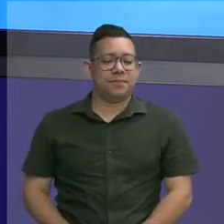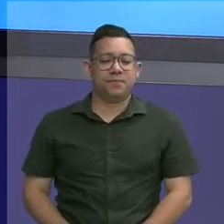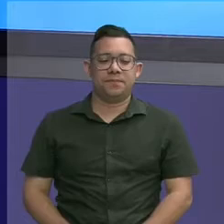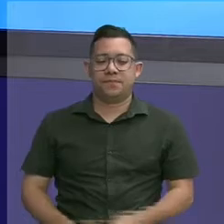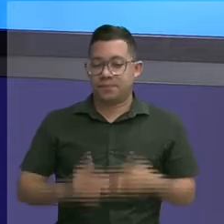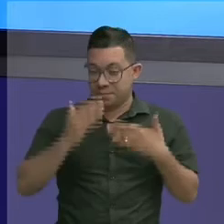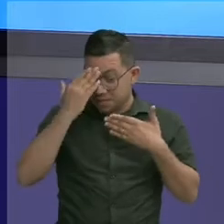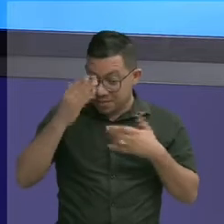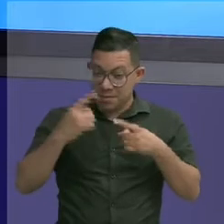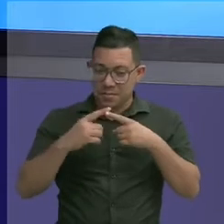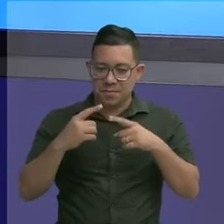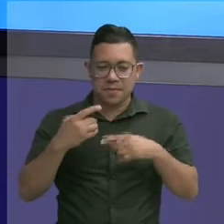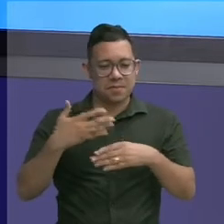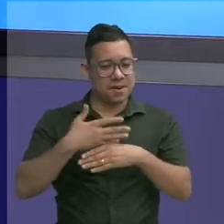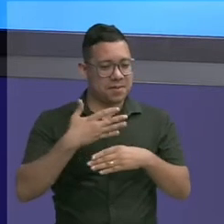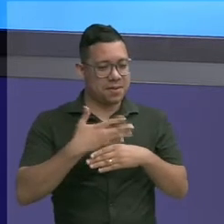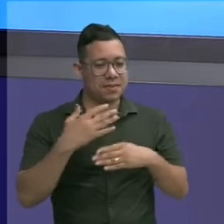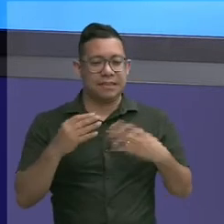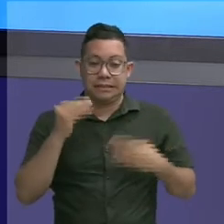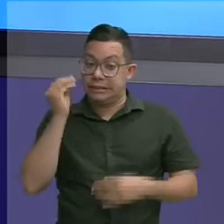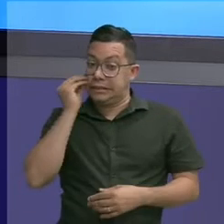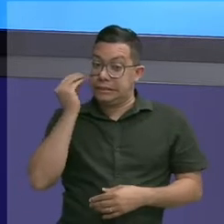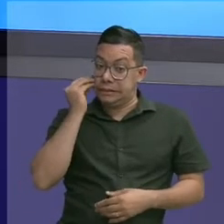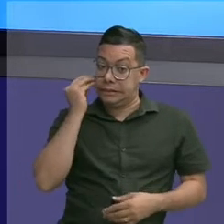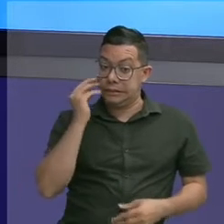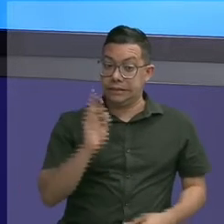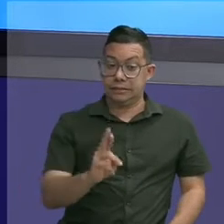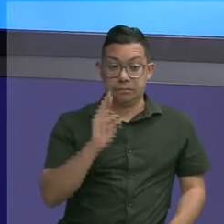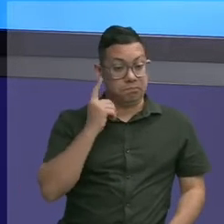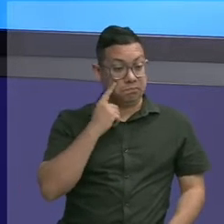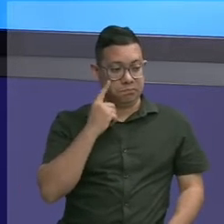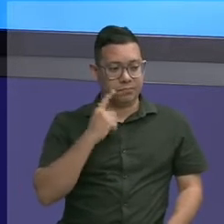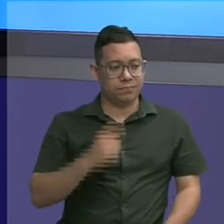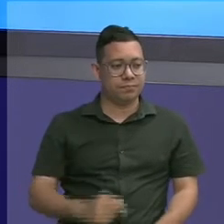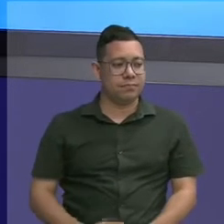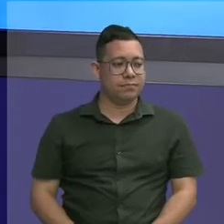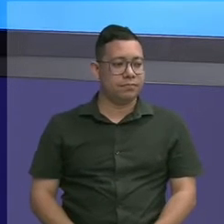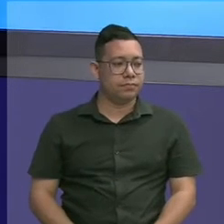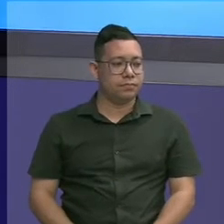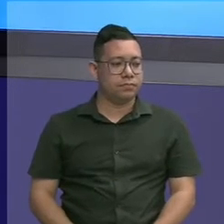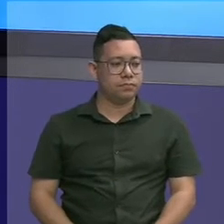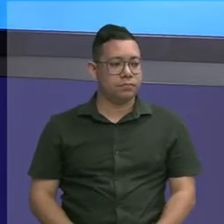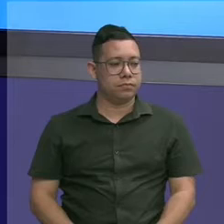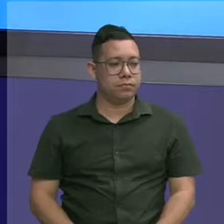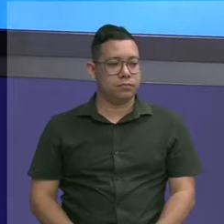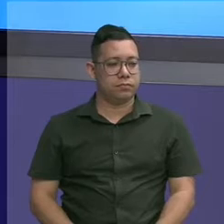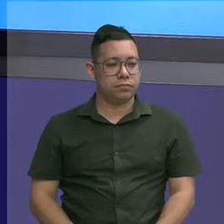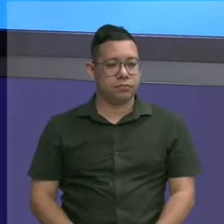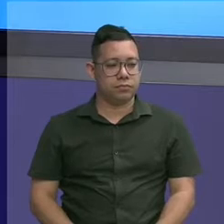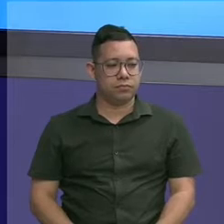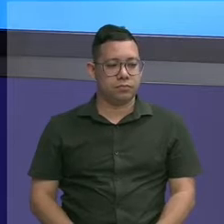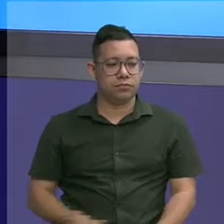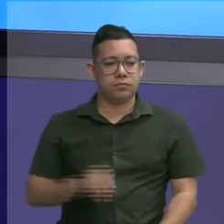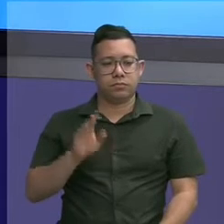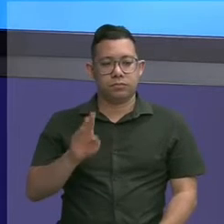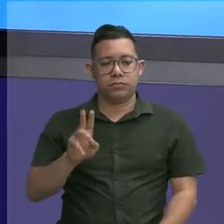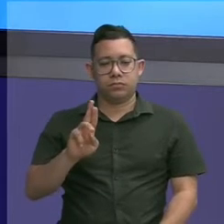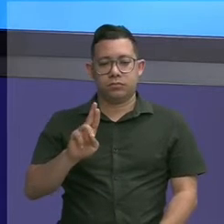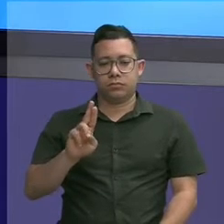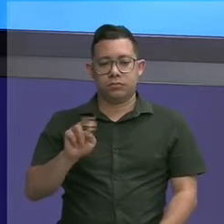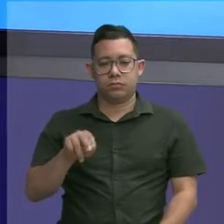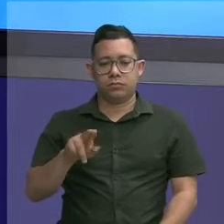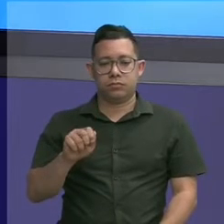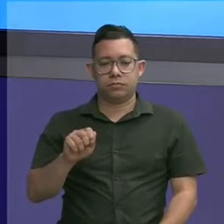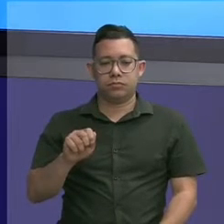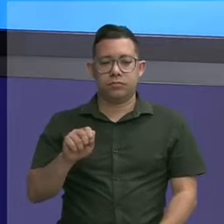aí Luan Obrigado pela sua participação e tente mesmo responder às perguntas a Bruna também